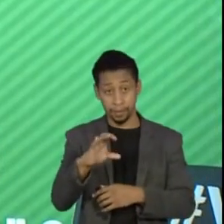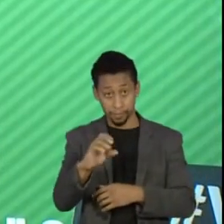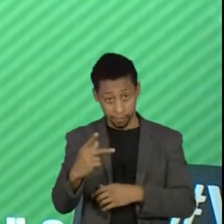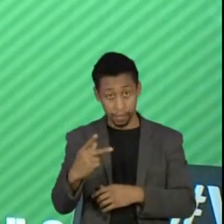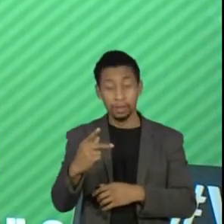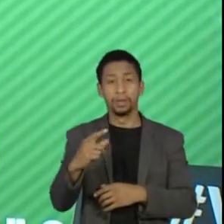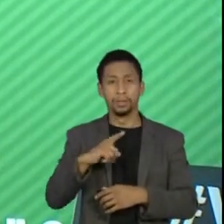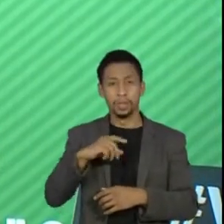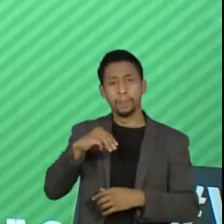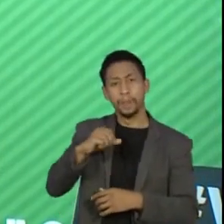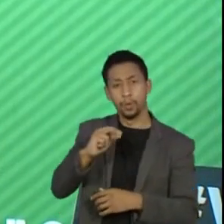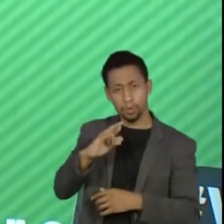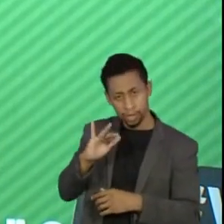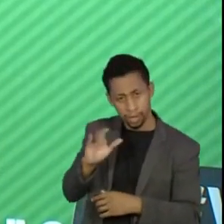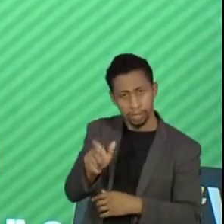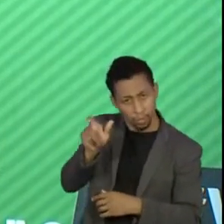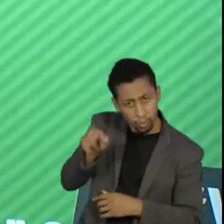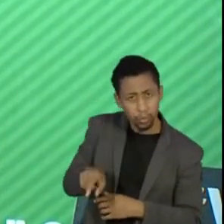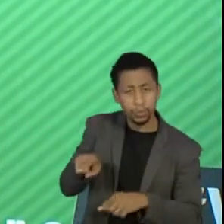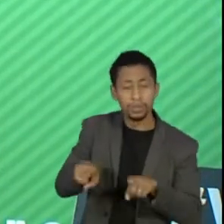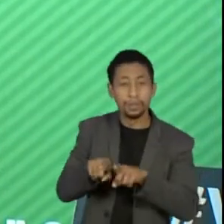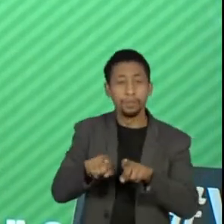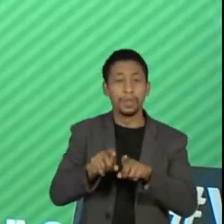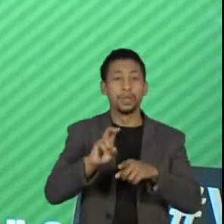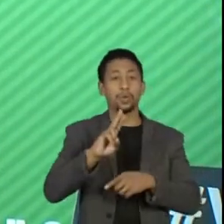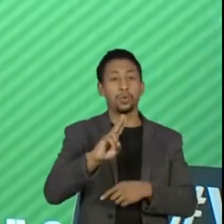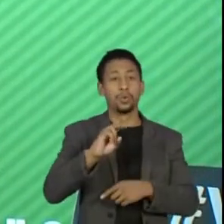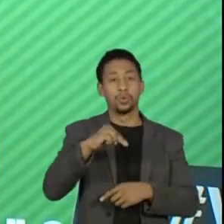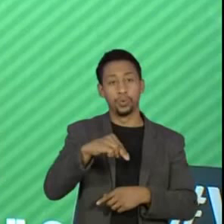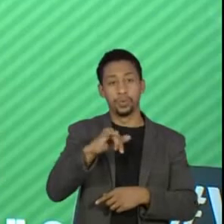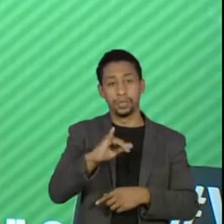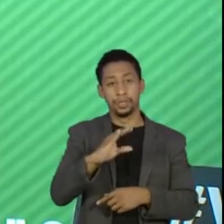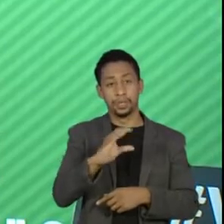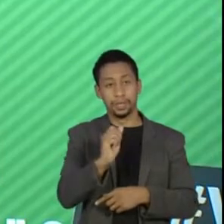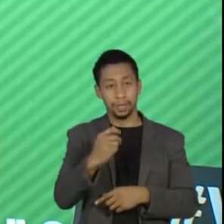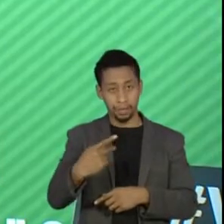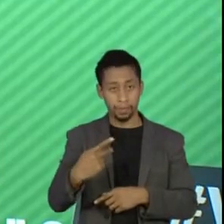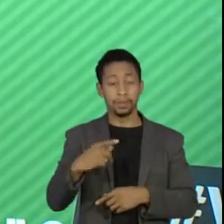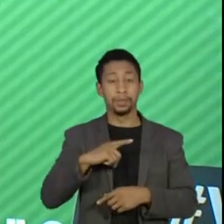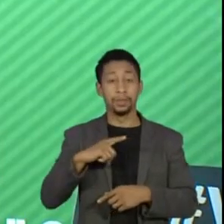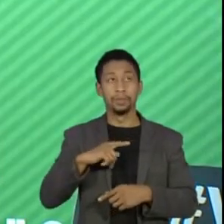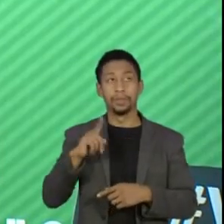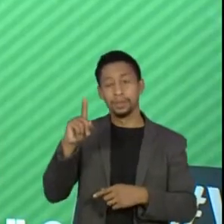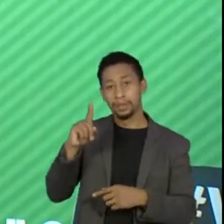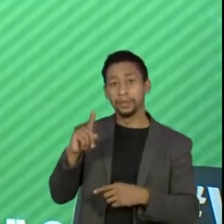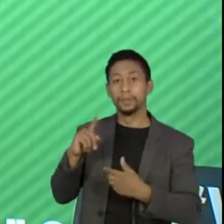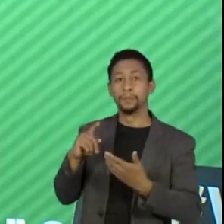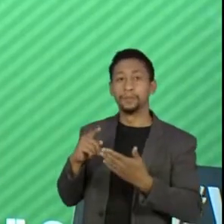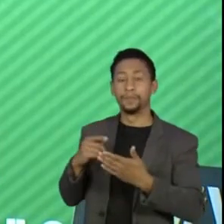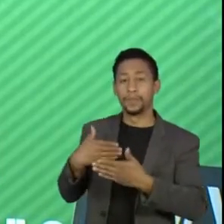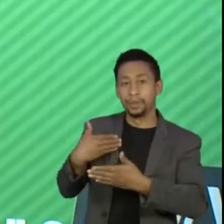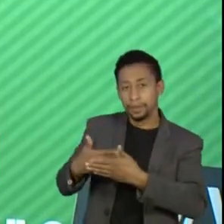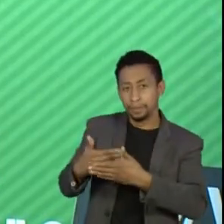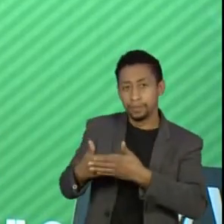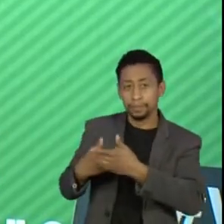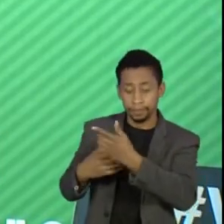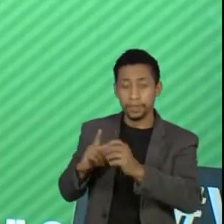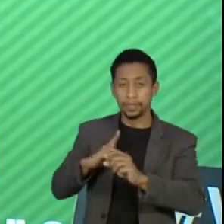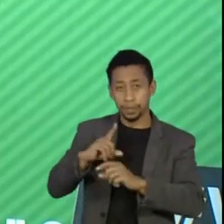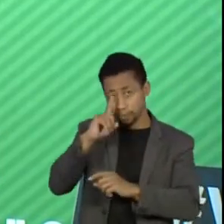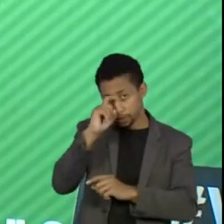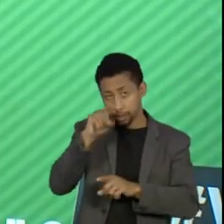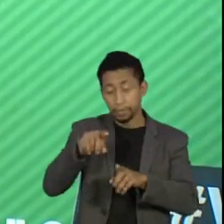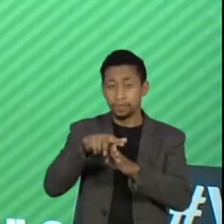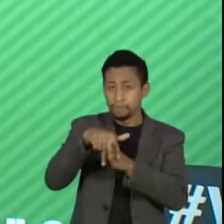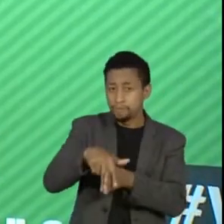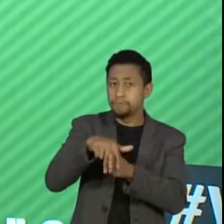a Francisco na Unicamp, em Ribeirão Preto temos a Eduardo, temos a Gessimar no Hospital de Amor de